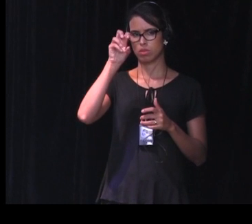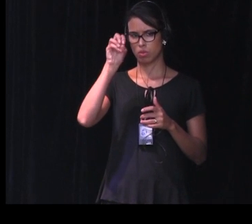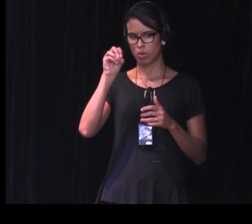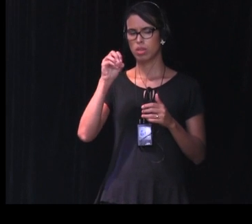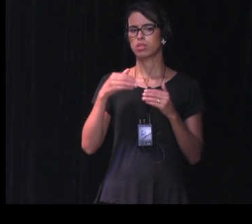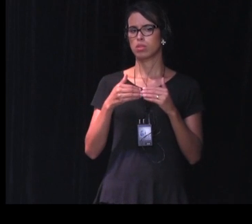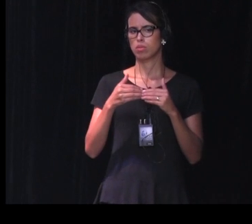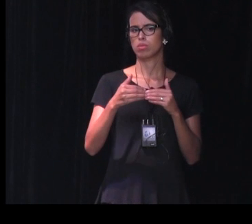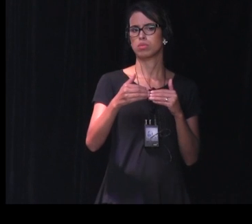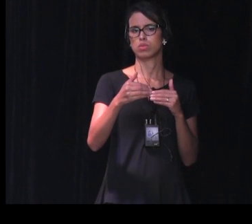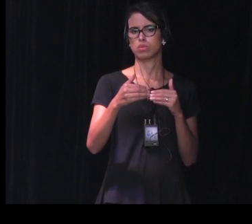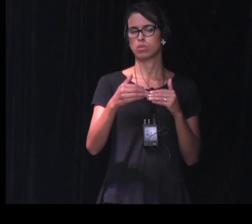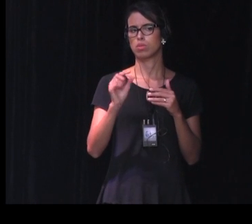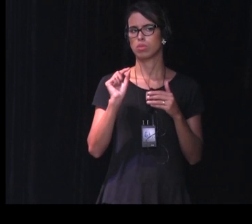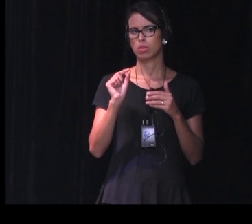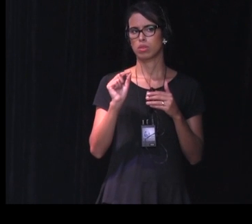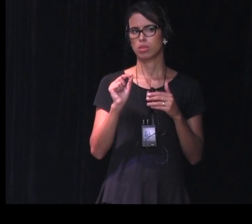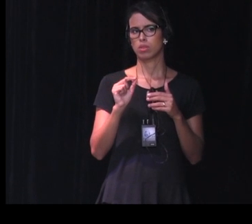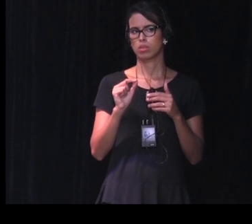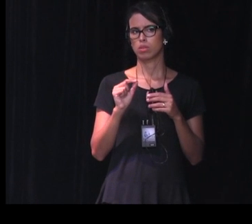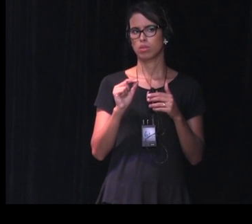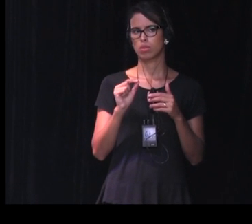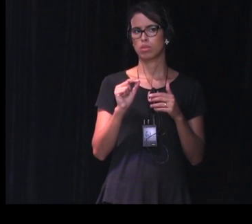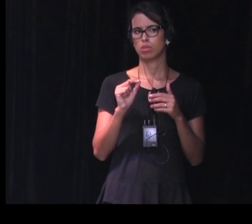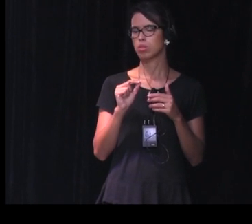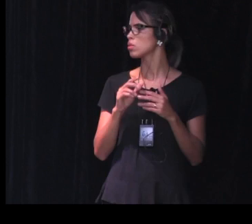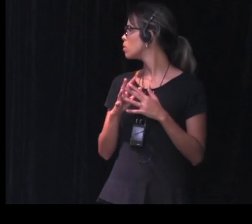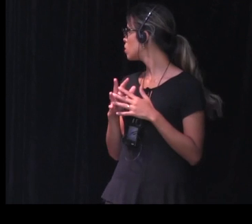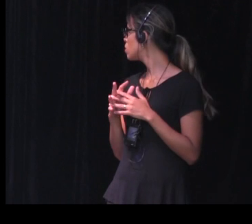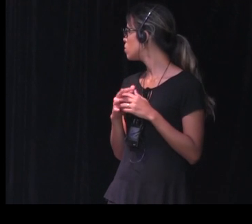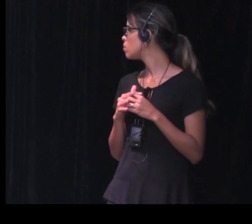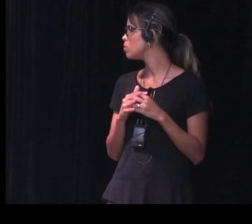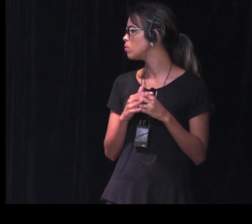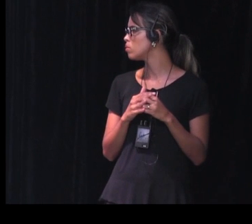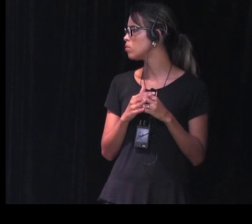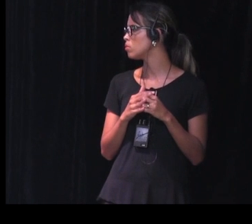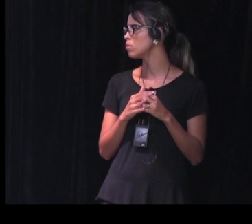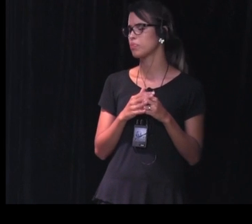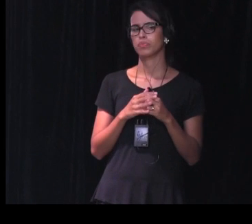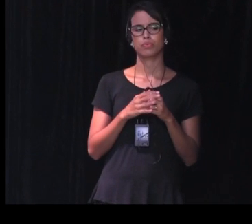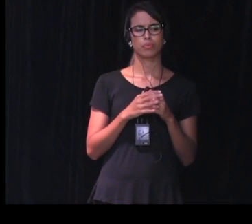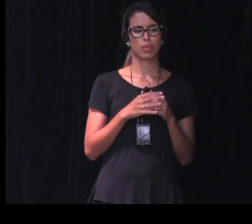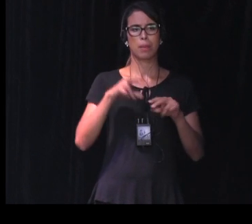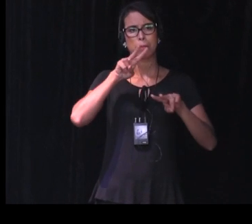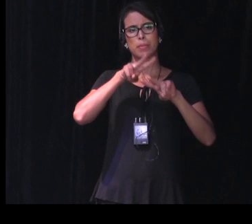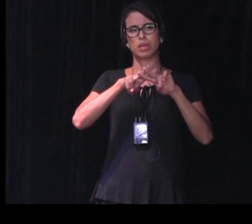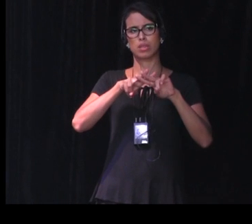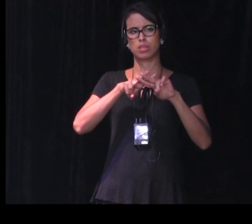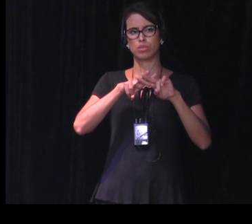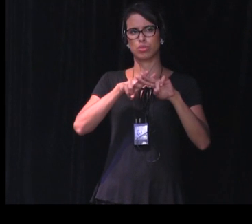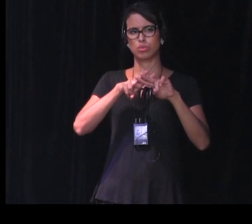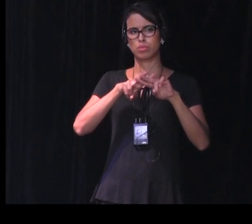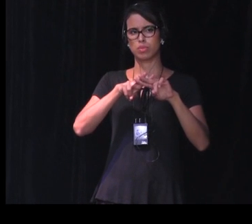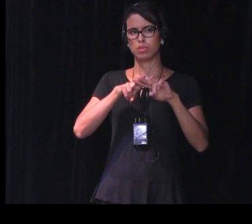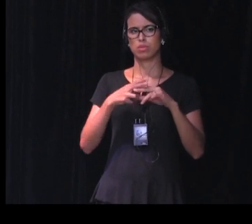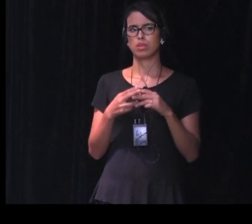Em 1850, uma personagem que mora no exílio, no Chile. No